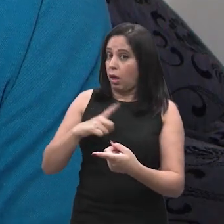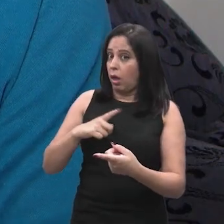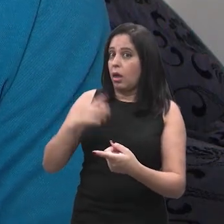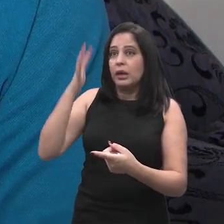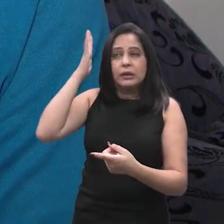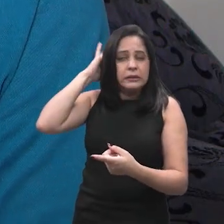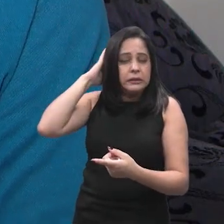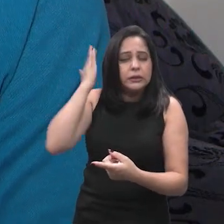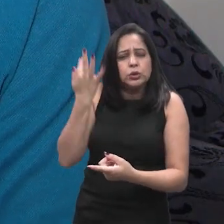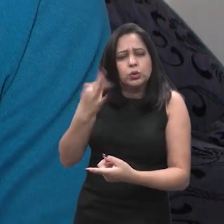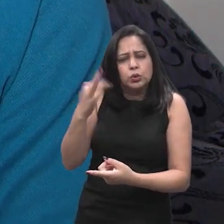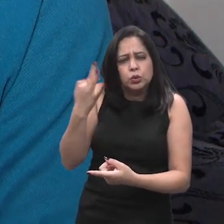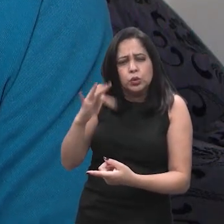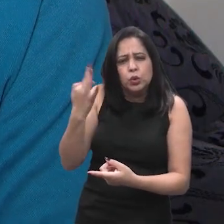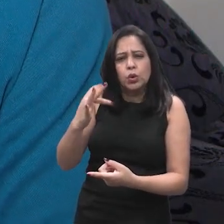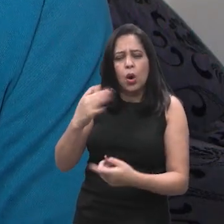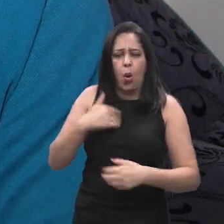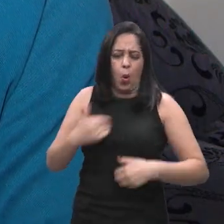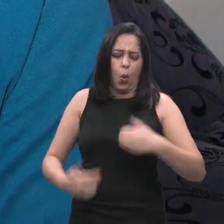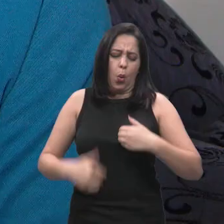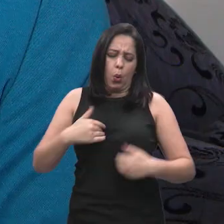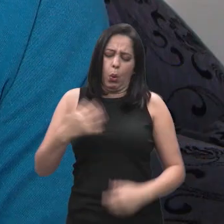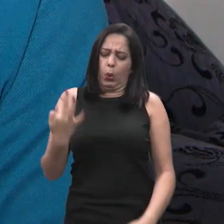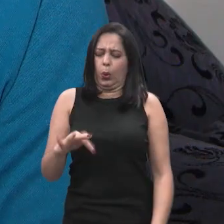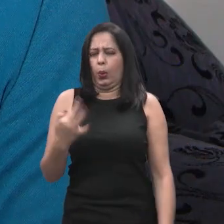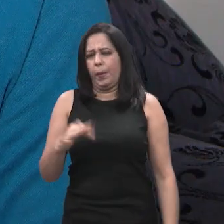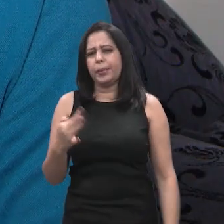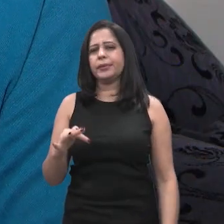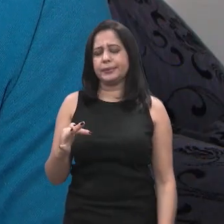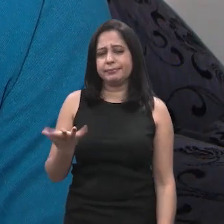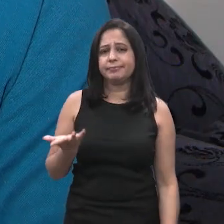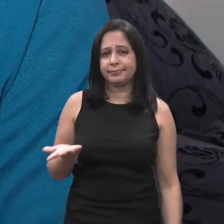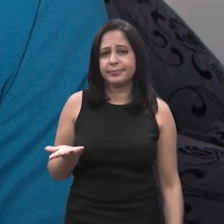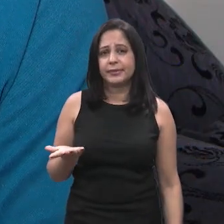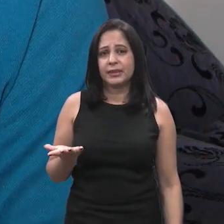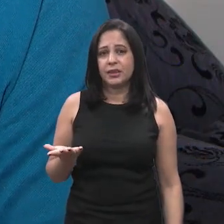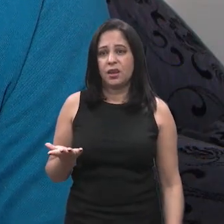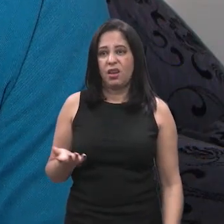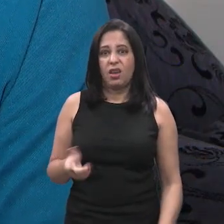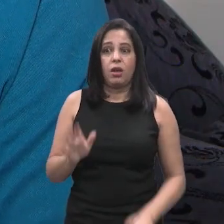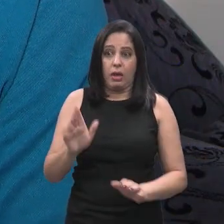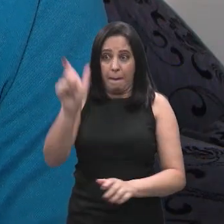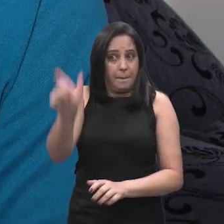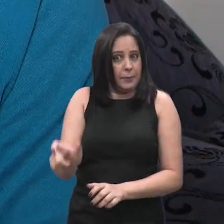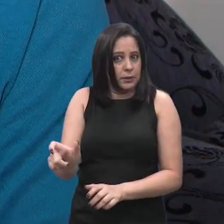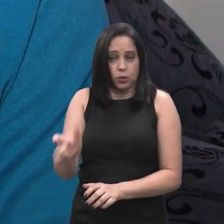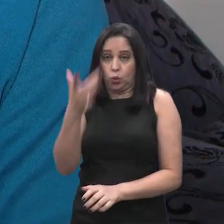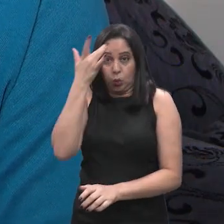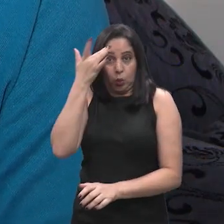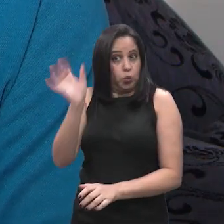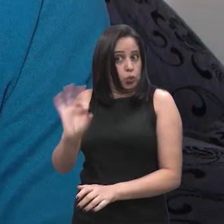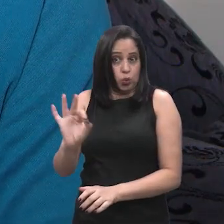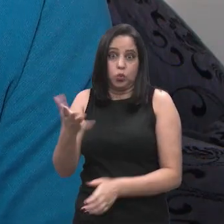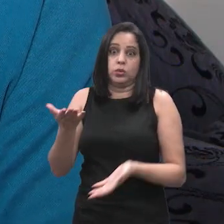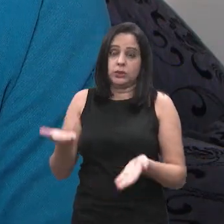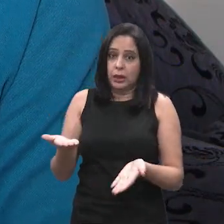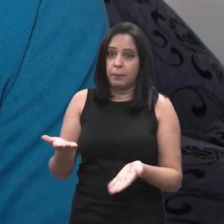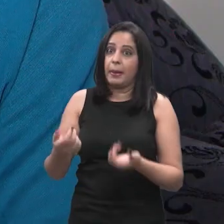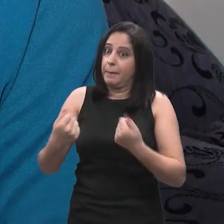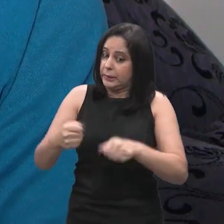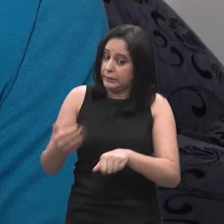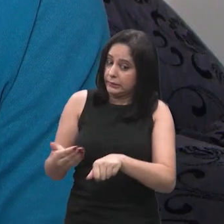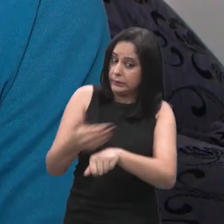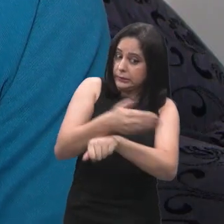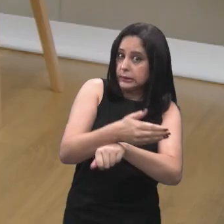no corpo, né, praticamente. E isso aí tudo é pressão alta. Para ele ir, tem que ir ao médico fazer uns exames, né? E, geralmente, assim que eu